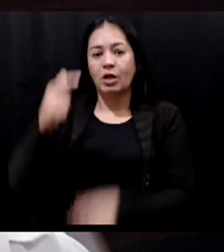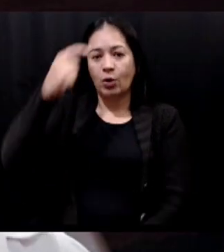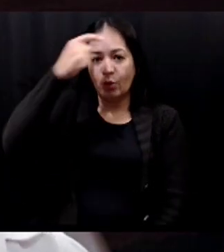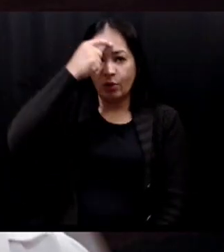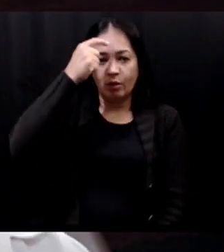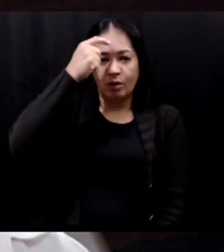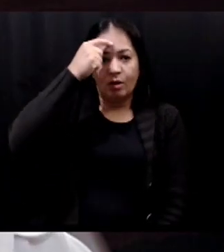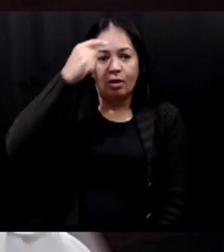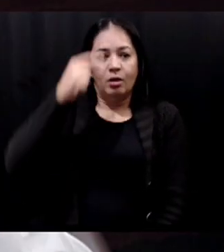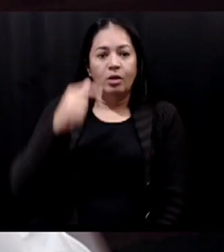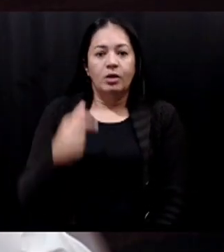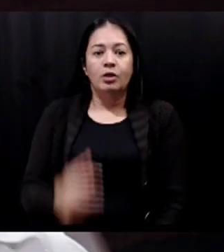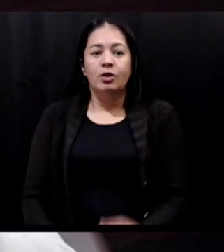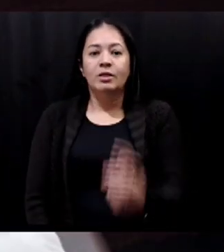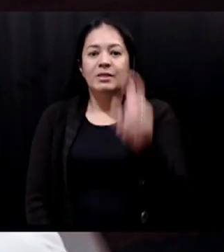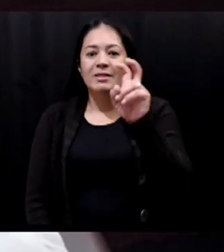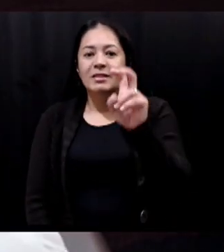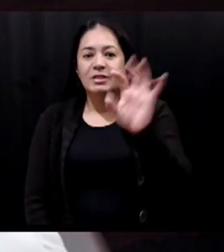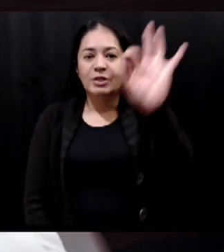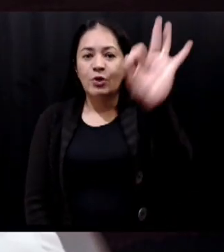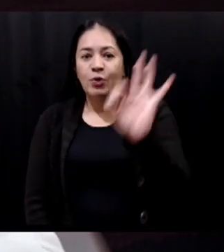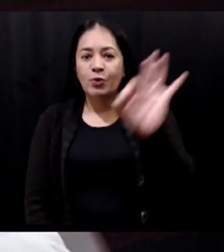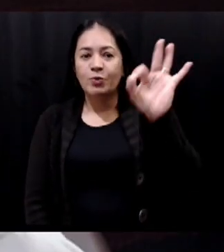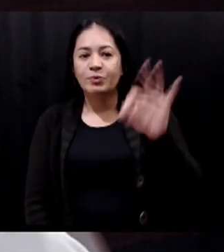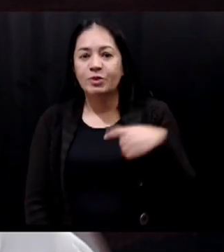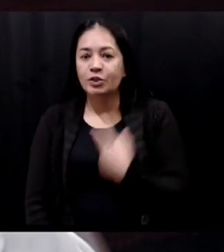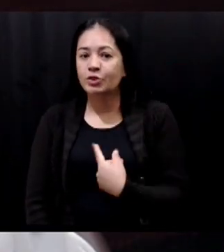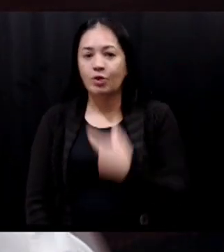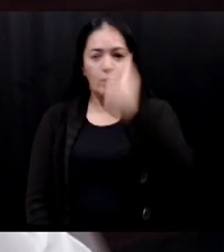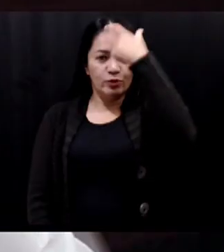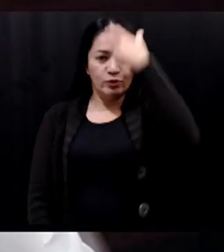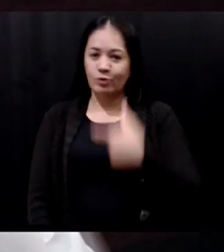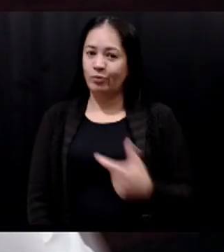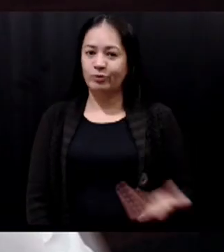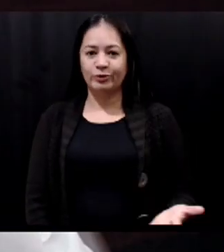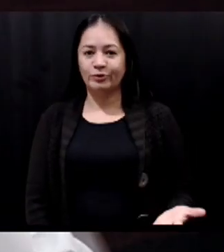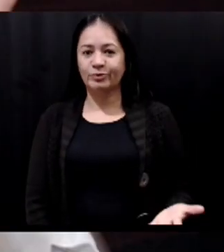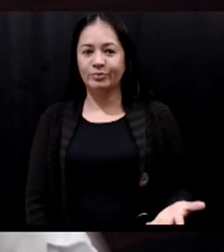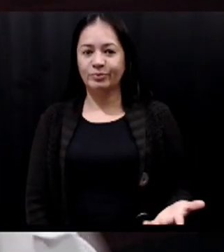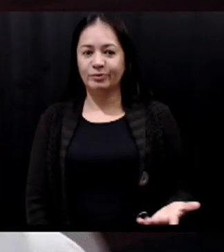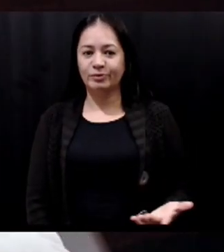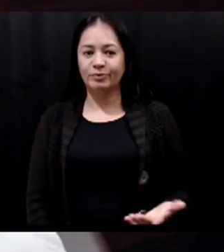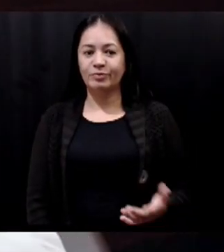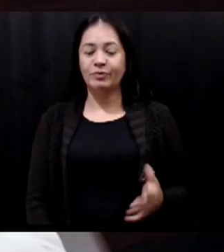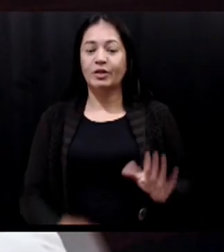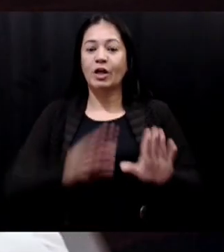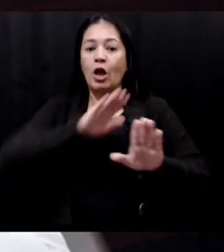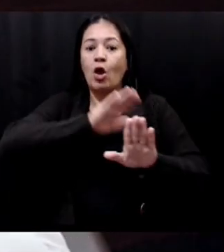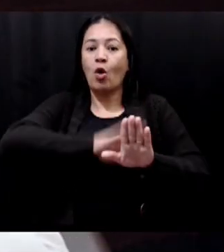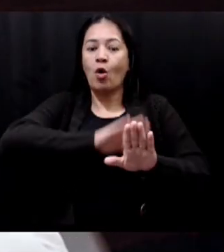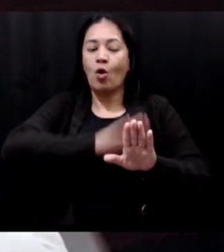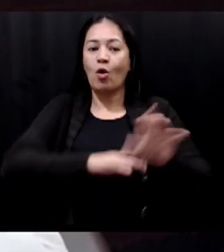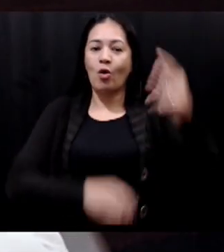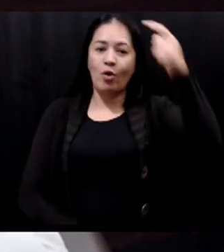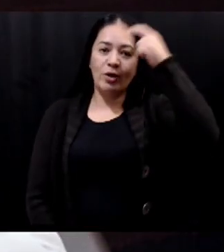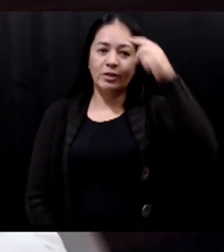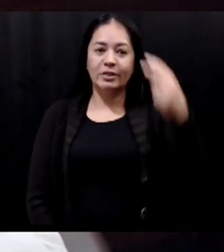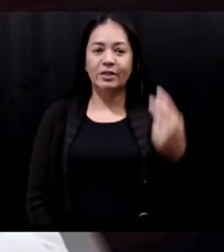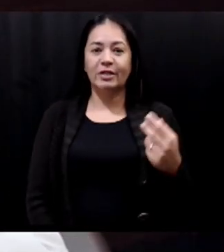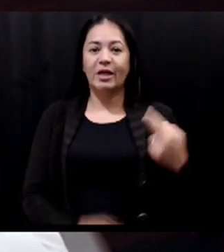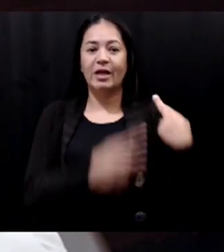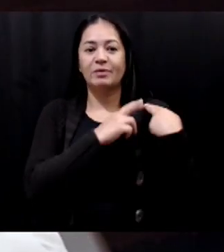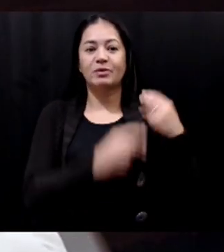apenas 5% daquilo que nós somos. E o nosso inconsciente ele é responsável por 95% do que nós